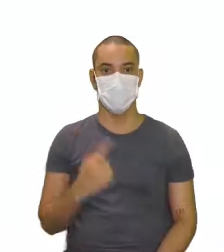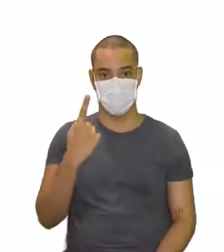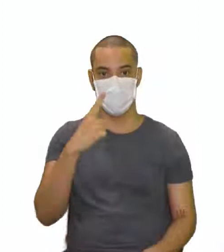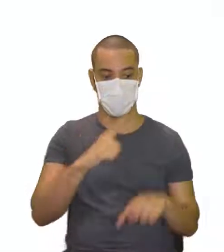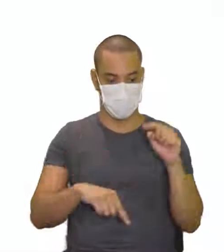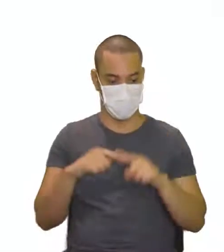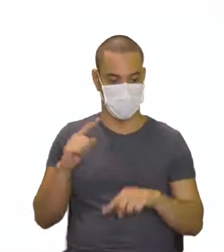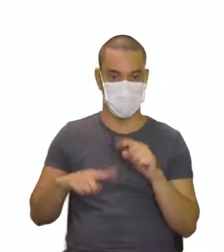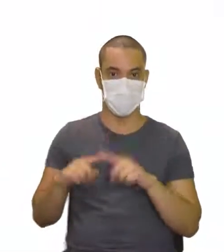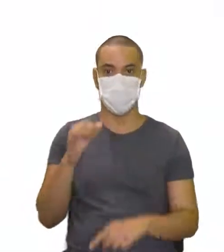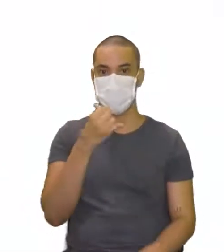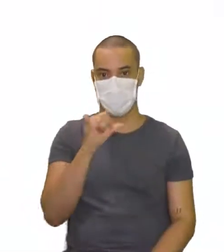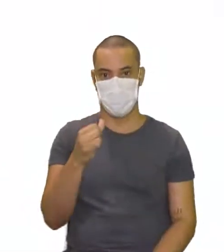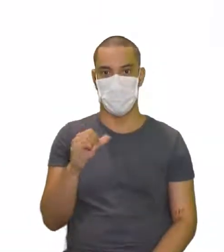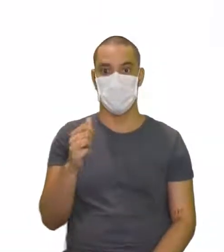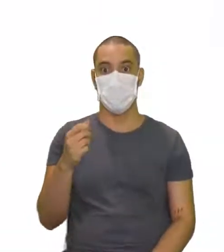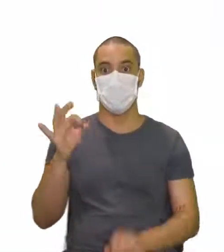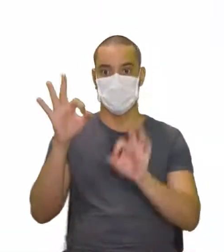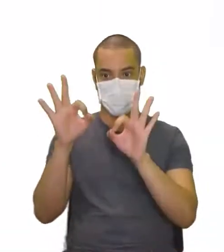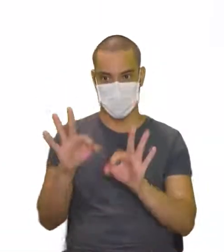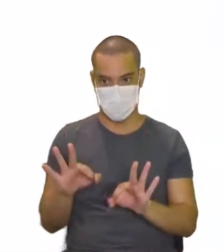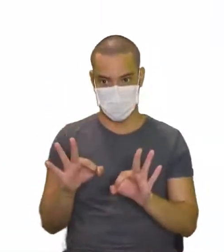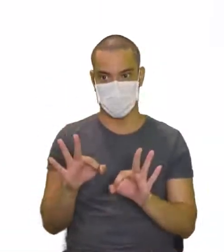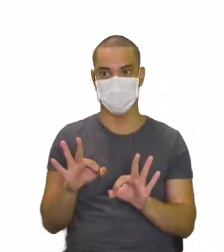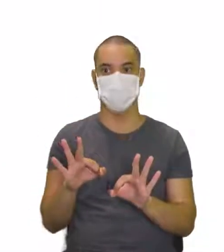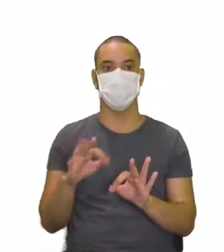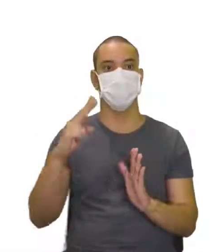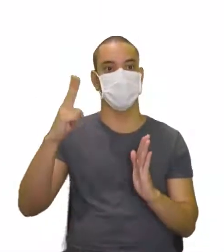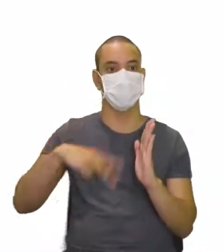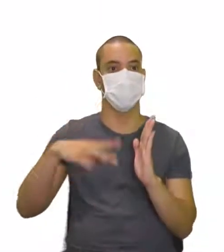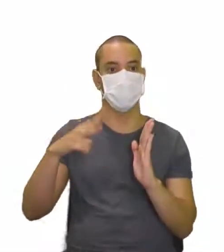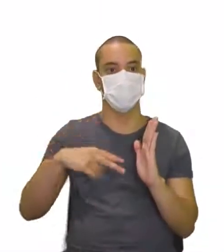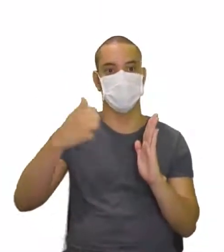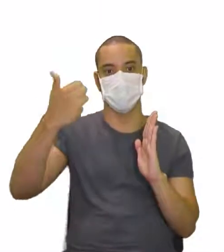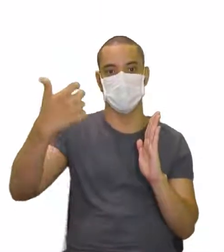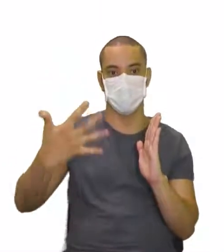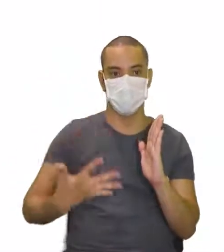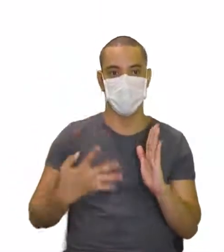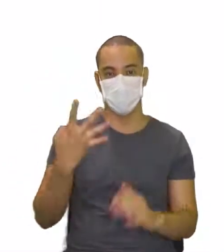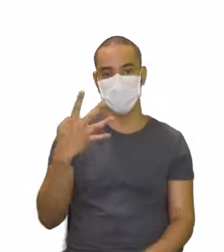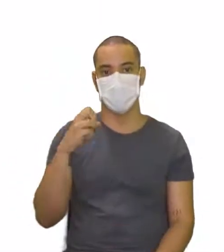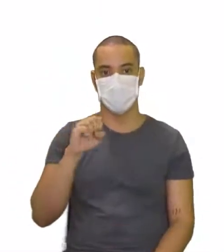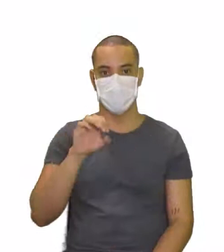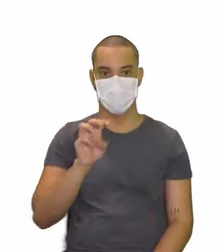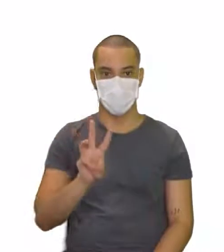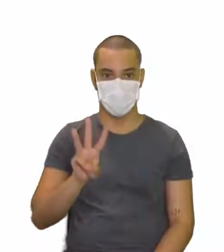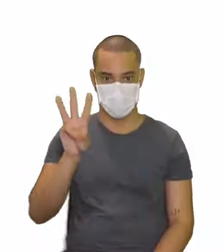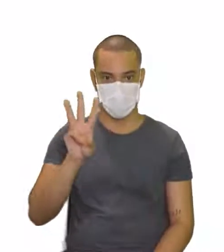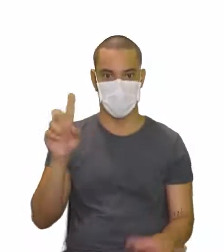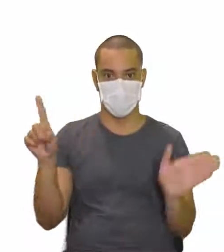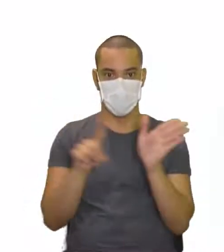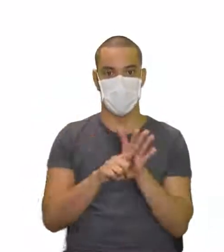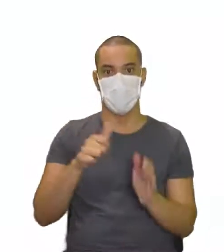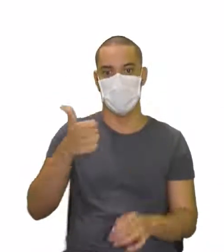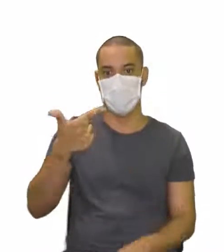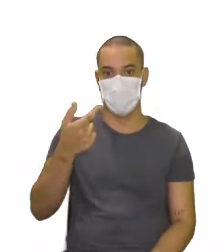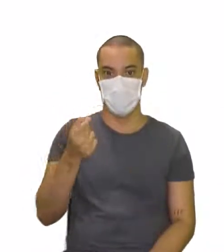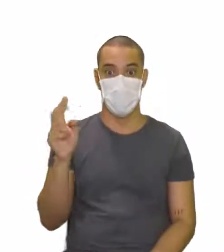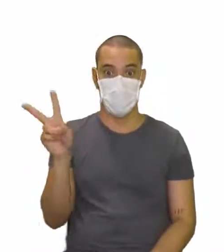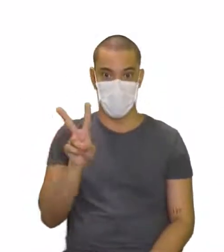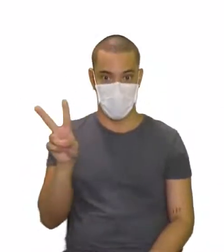elétrico ligado corretamente, lê-se a inscrição. 480 watts, 120